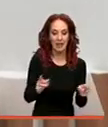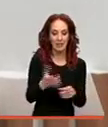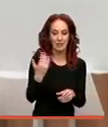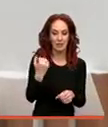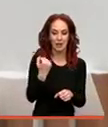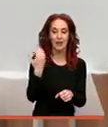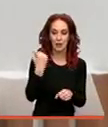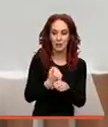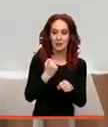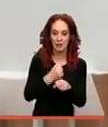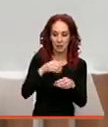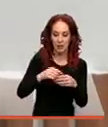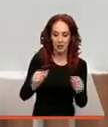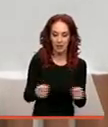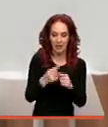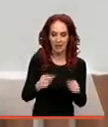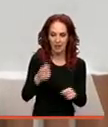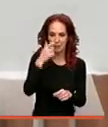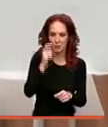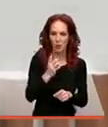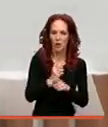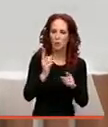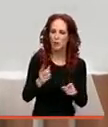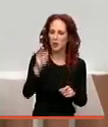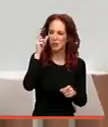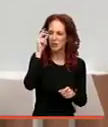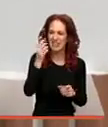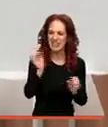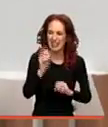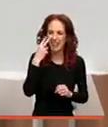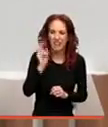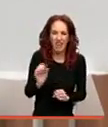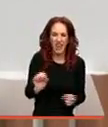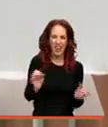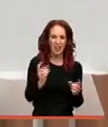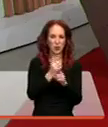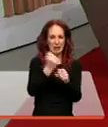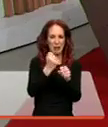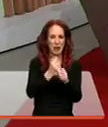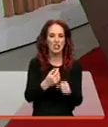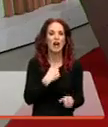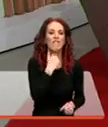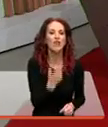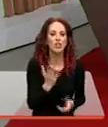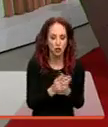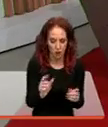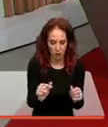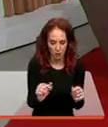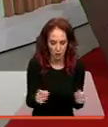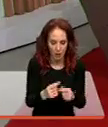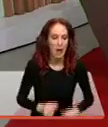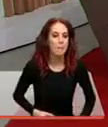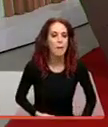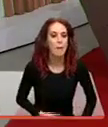é importante ir sozinho e isso não é uma comunicação de